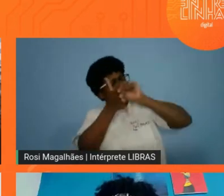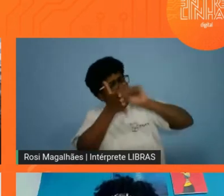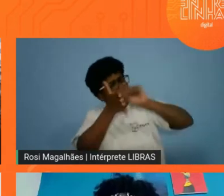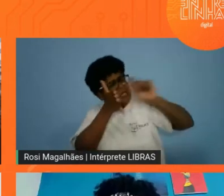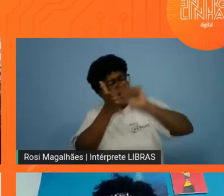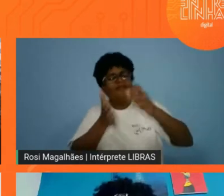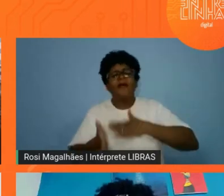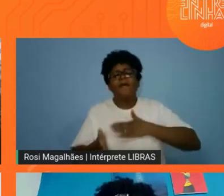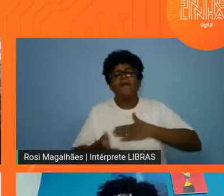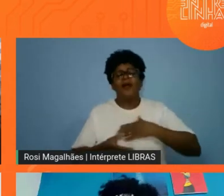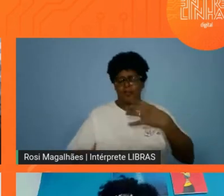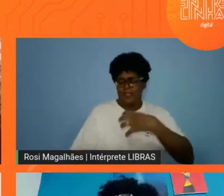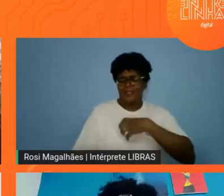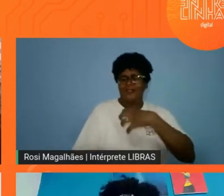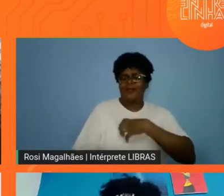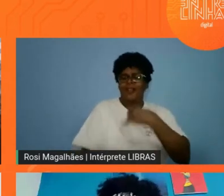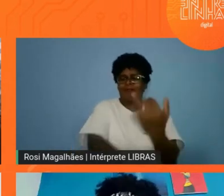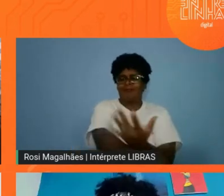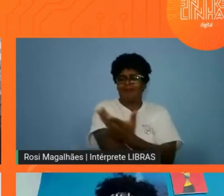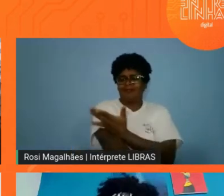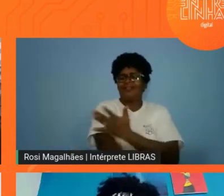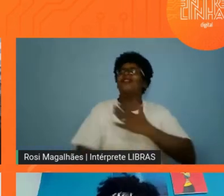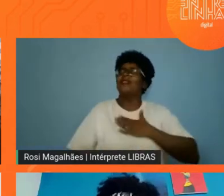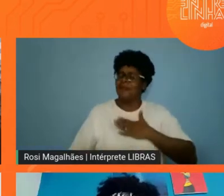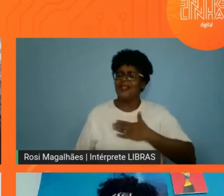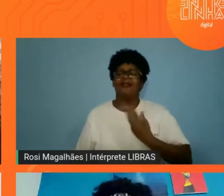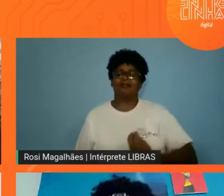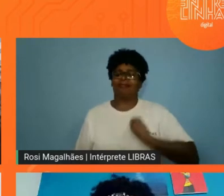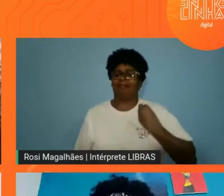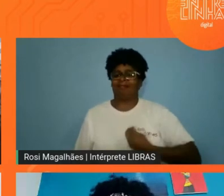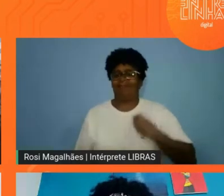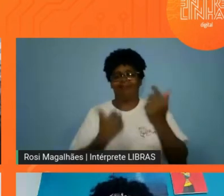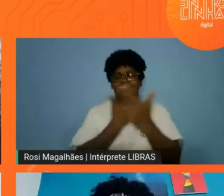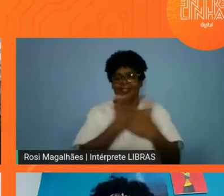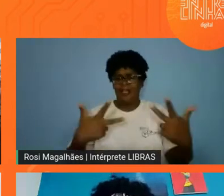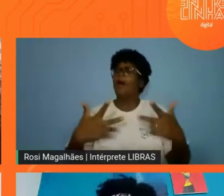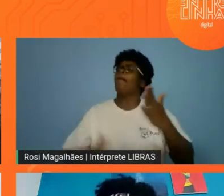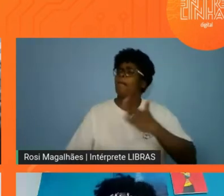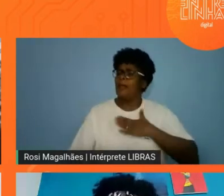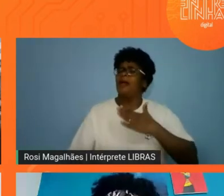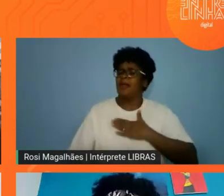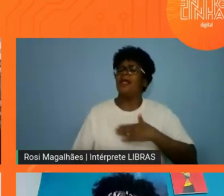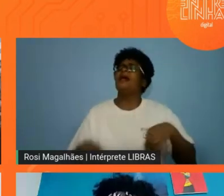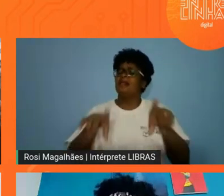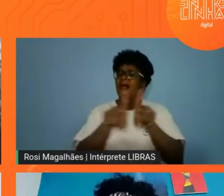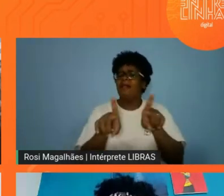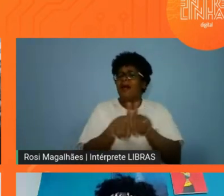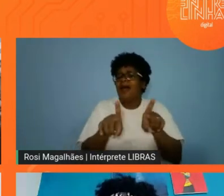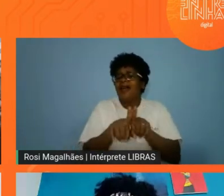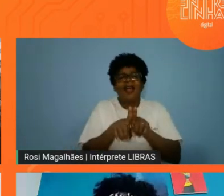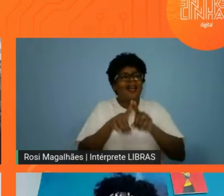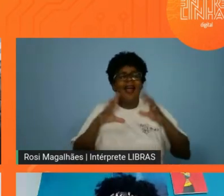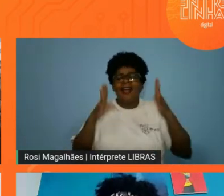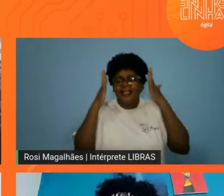os meus anseios e as minhas reflexões. E para mim isso é lindo. É mágico,